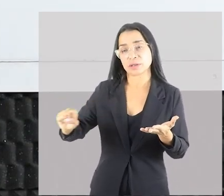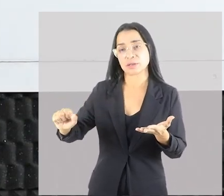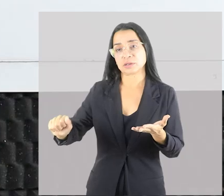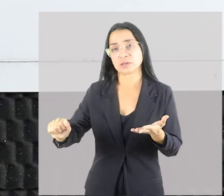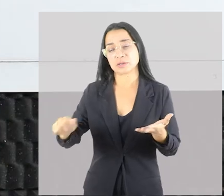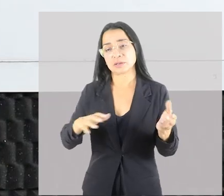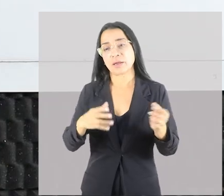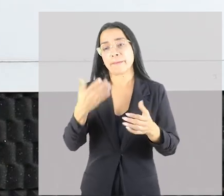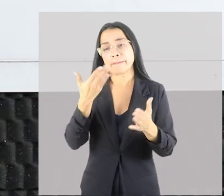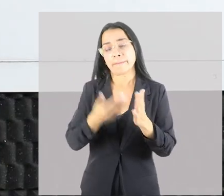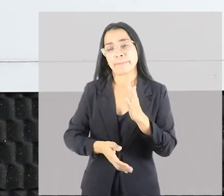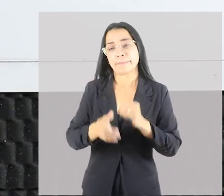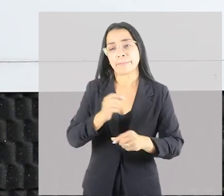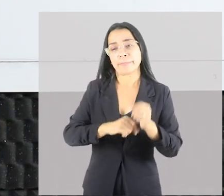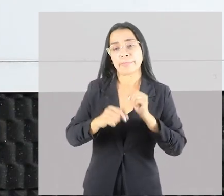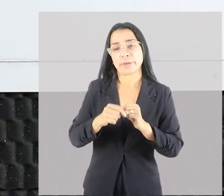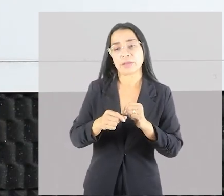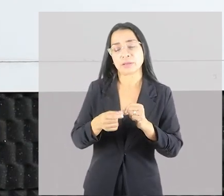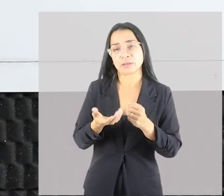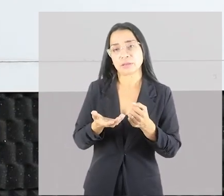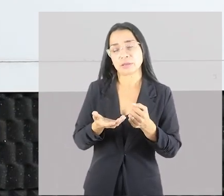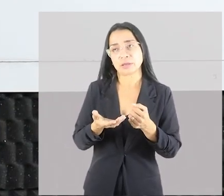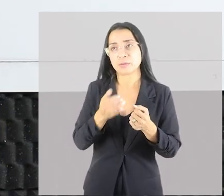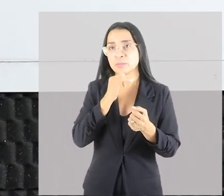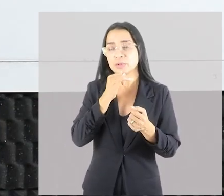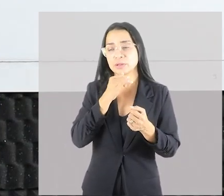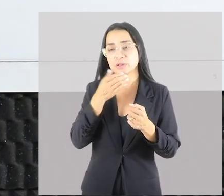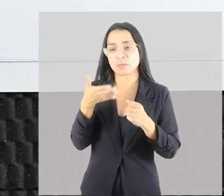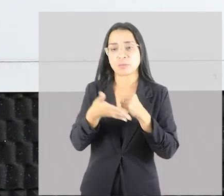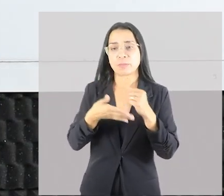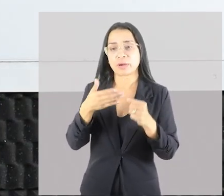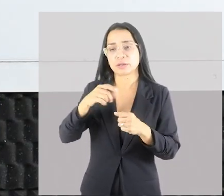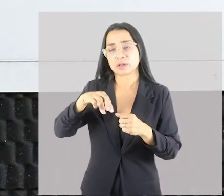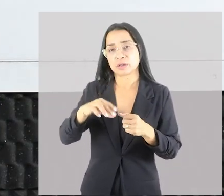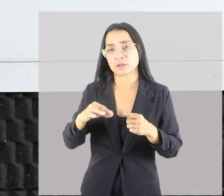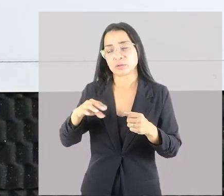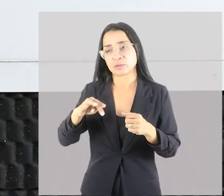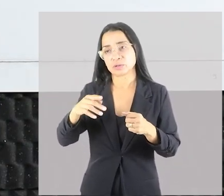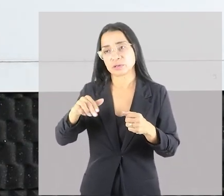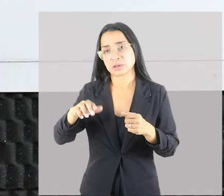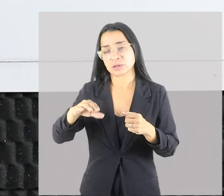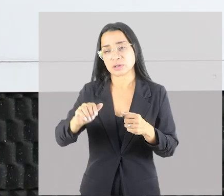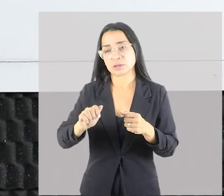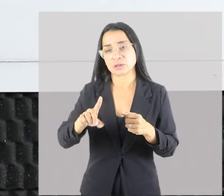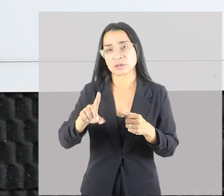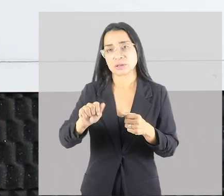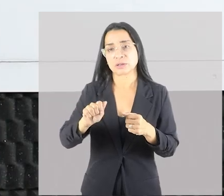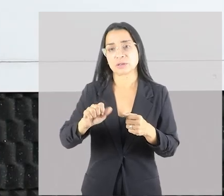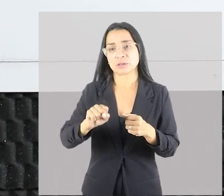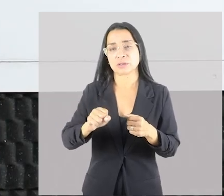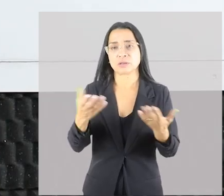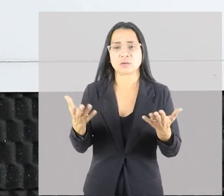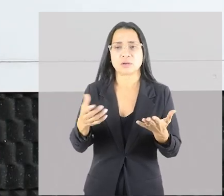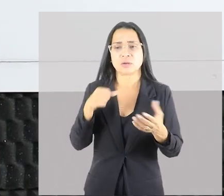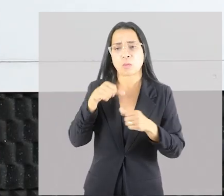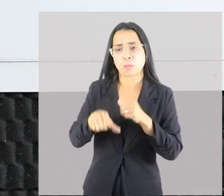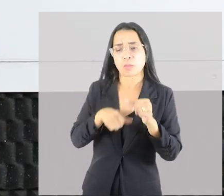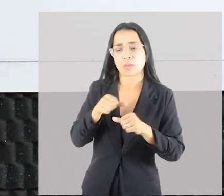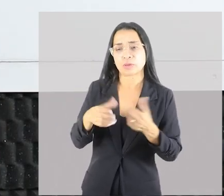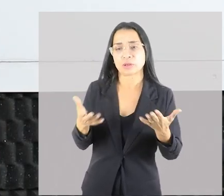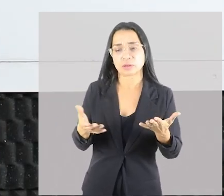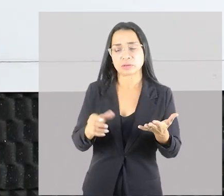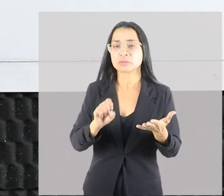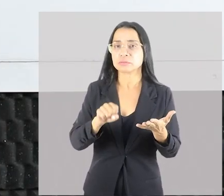uma sequência de bases nitrogenadas, eu já não vou estar modificada geneticamente? O que você acha? Eu